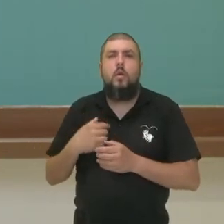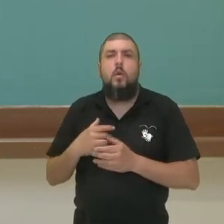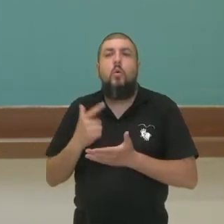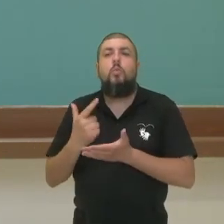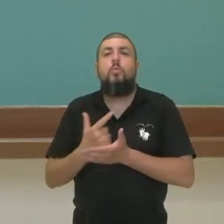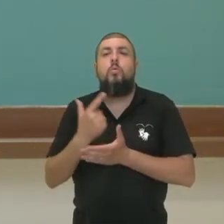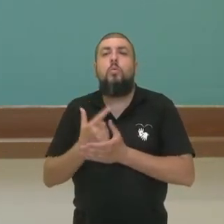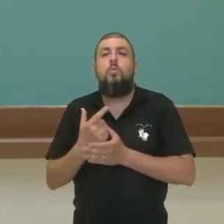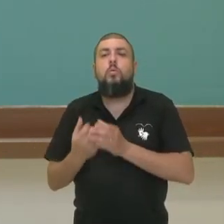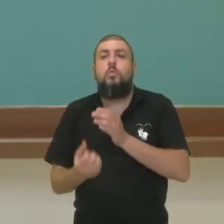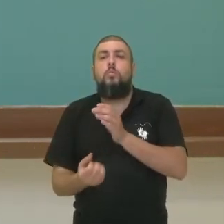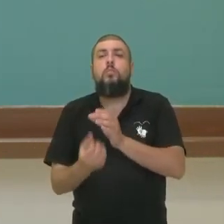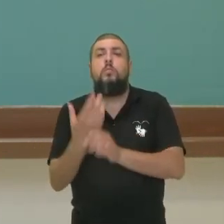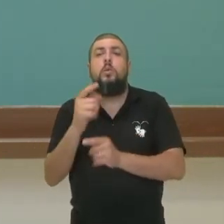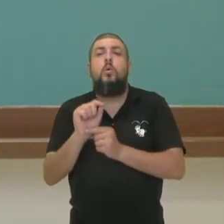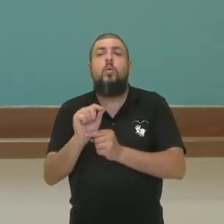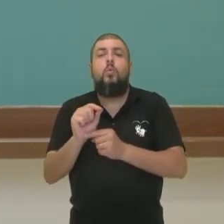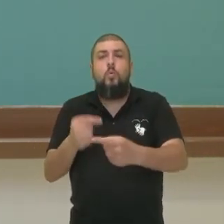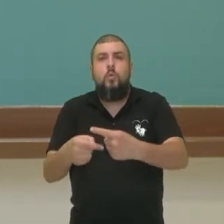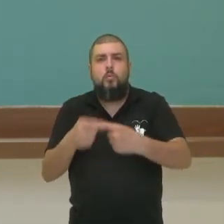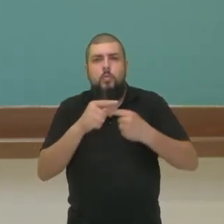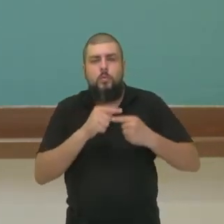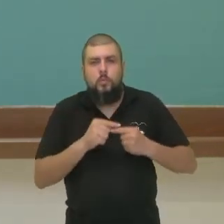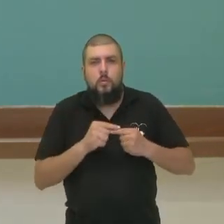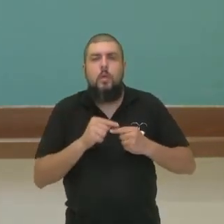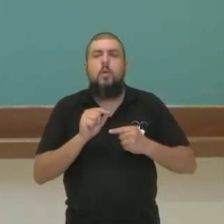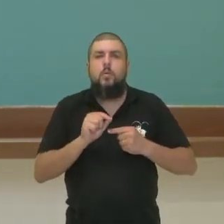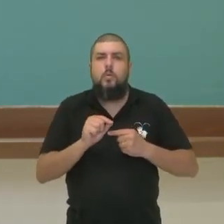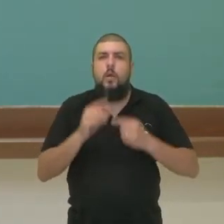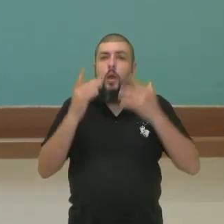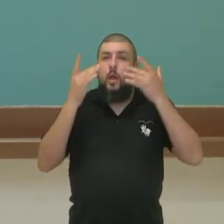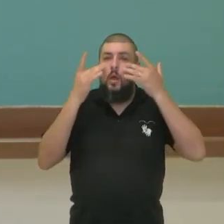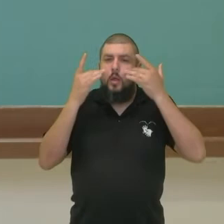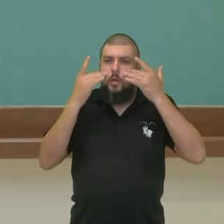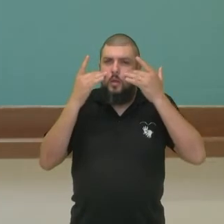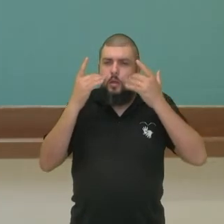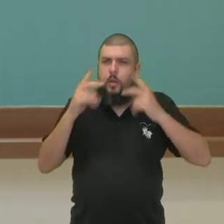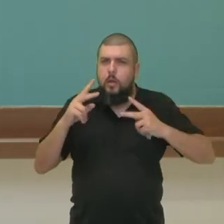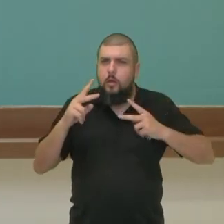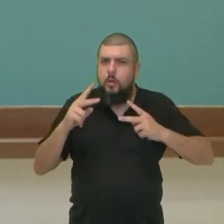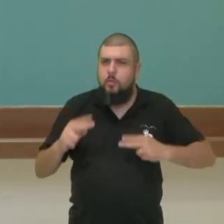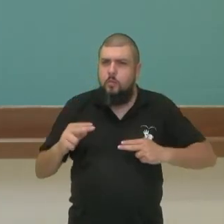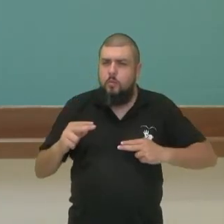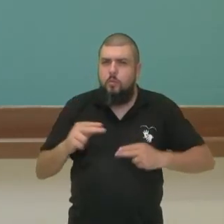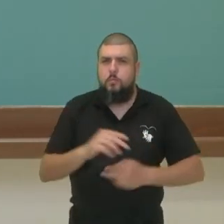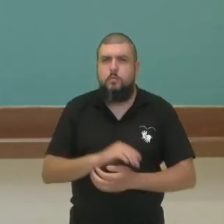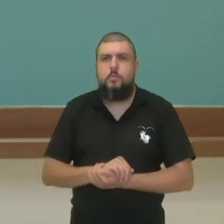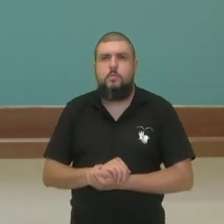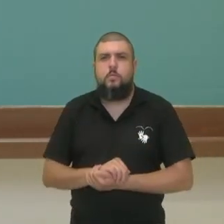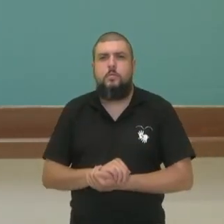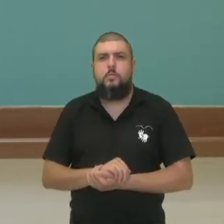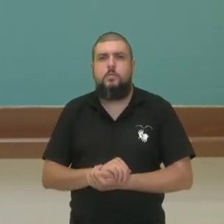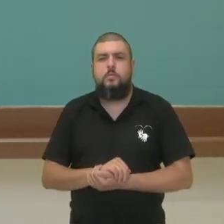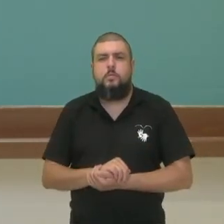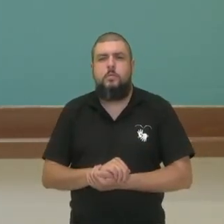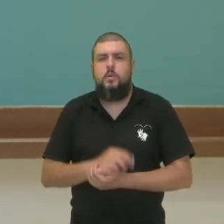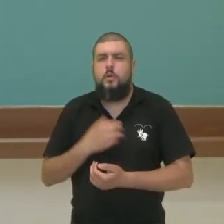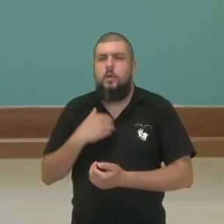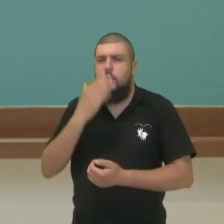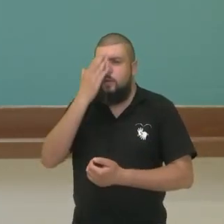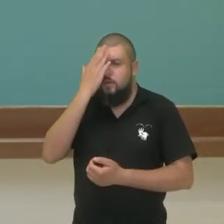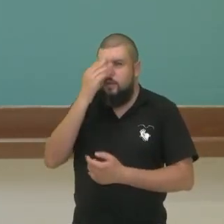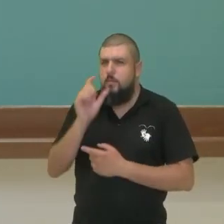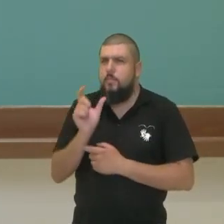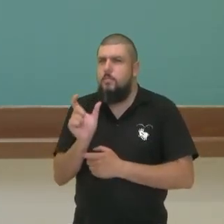De uma peça de teatro homônima. Ih, professor, não fale difícil. Você não sabe o que é